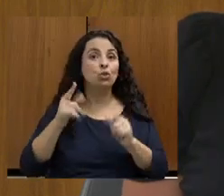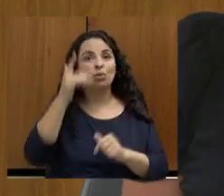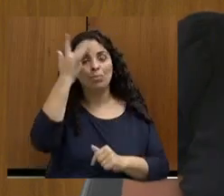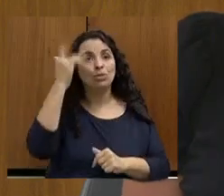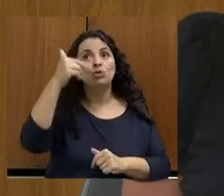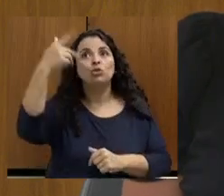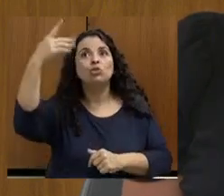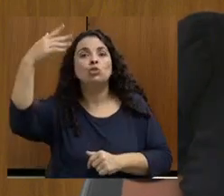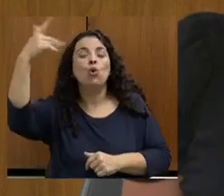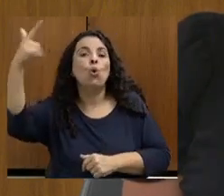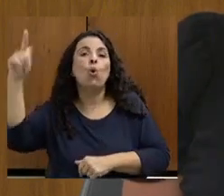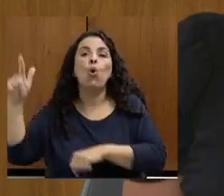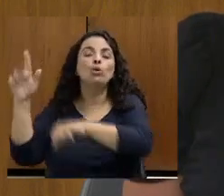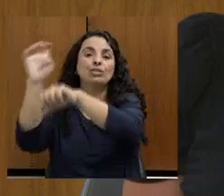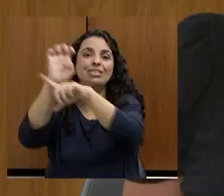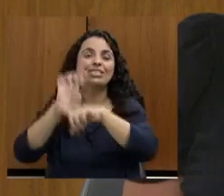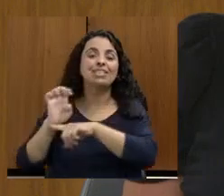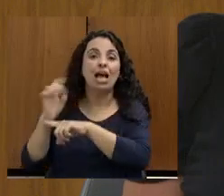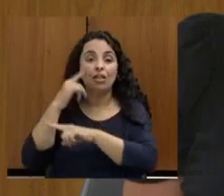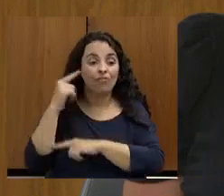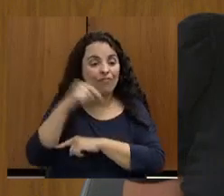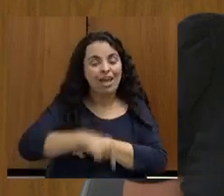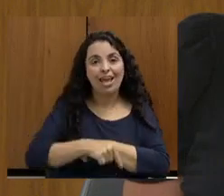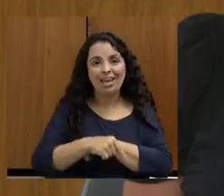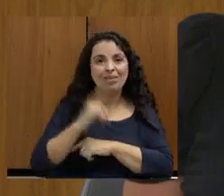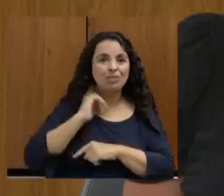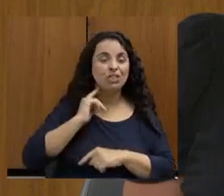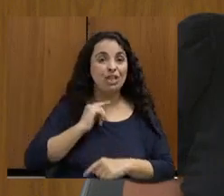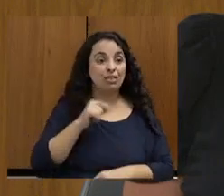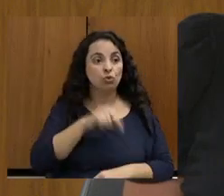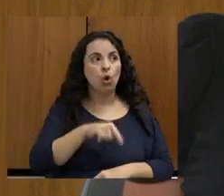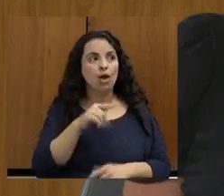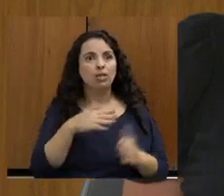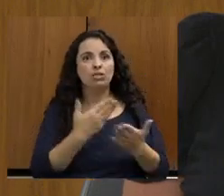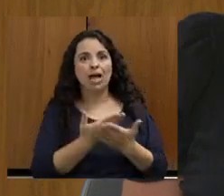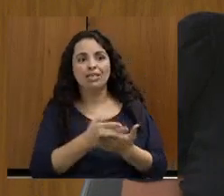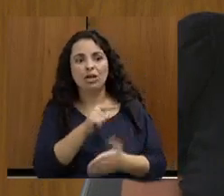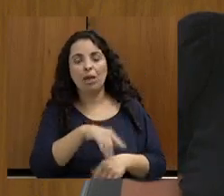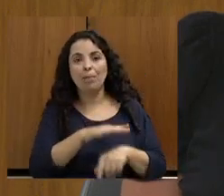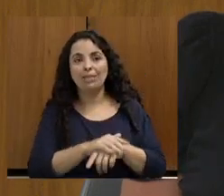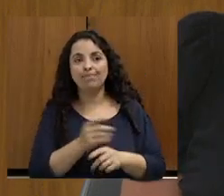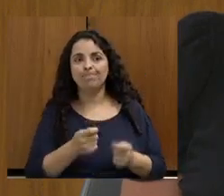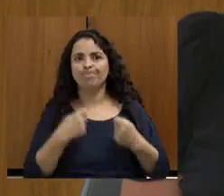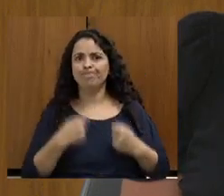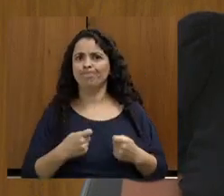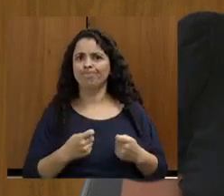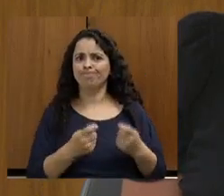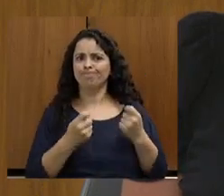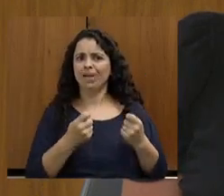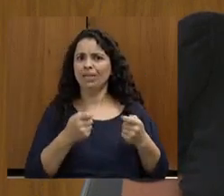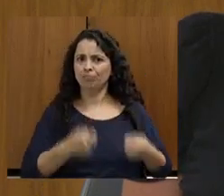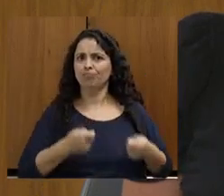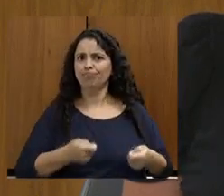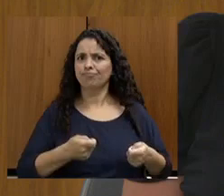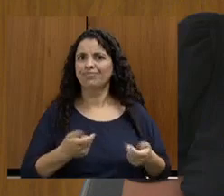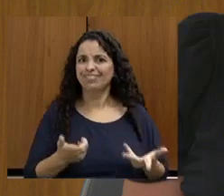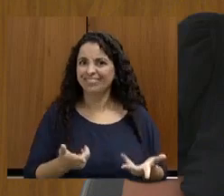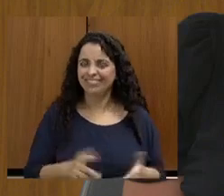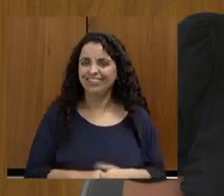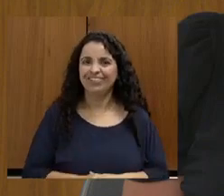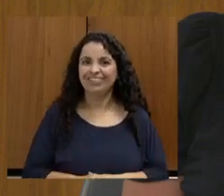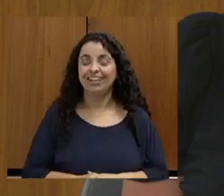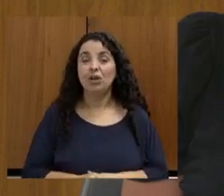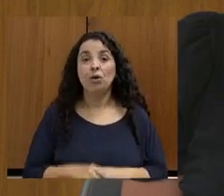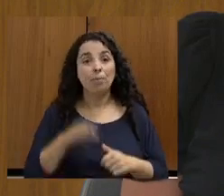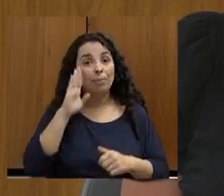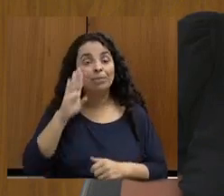exigido, sabe? A nossa educação, como um no país, ela pode não ser a melhor do mundo, mas, quando a gente olha para Minas, nós temos essa condição e, principalmente,